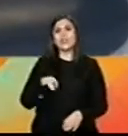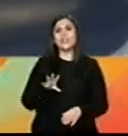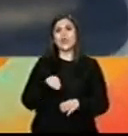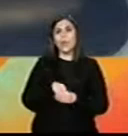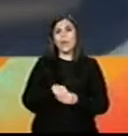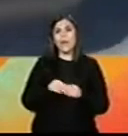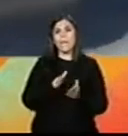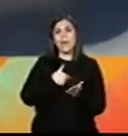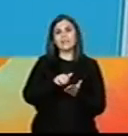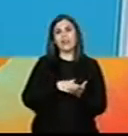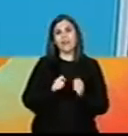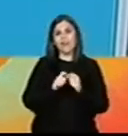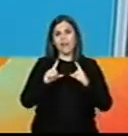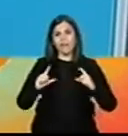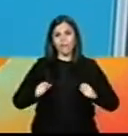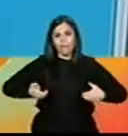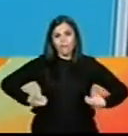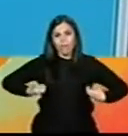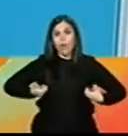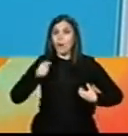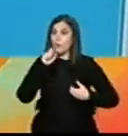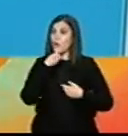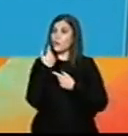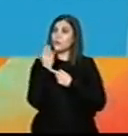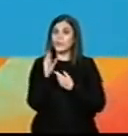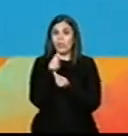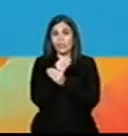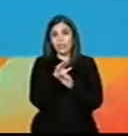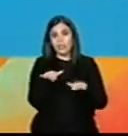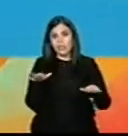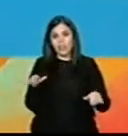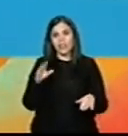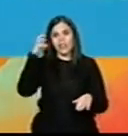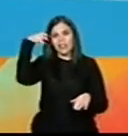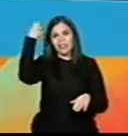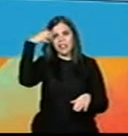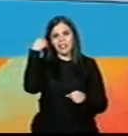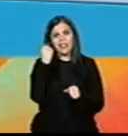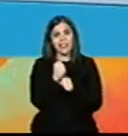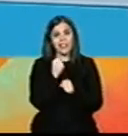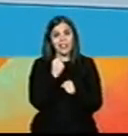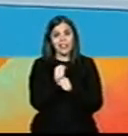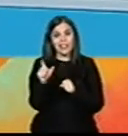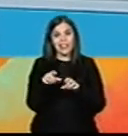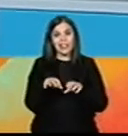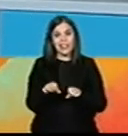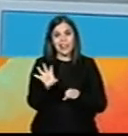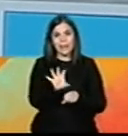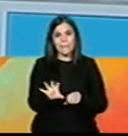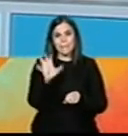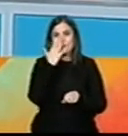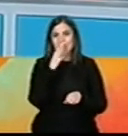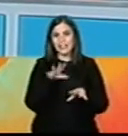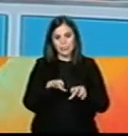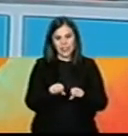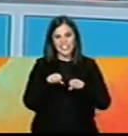que podem pôr as crianças a fazer, que eles vão adorar trabalhar com esta massa que lhes vai parecer um bocado